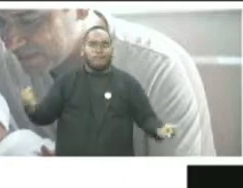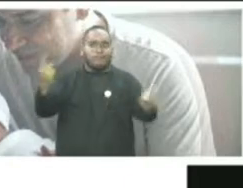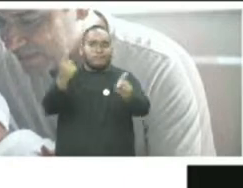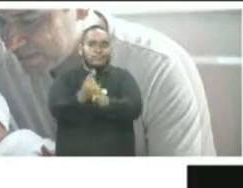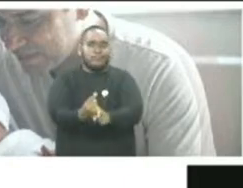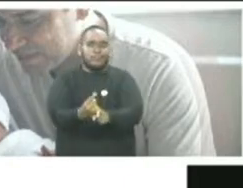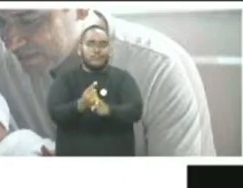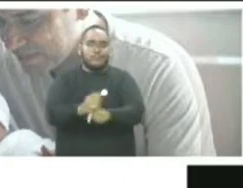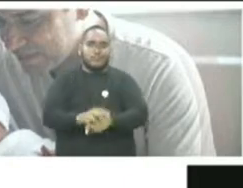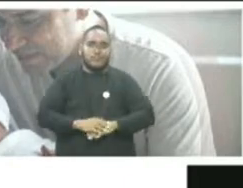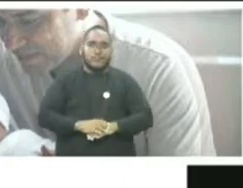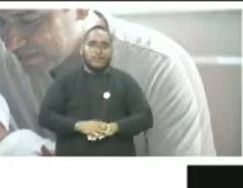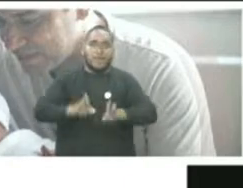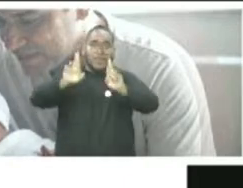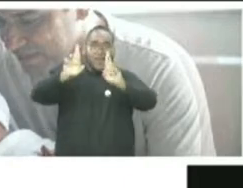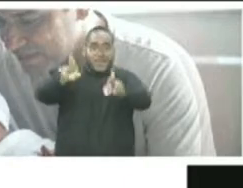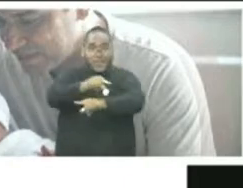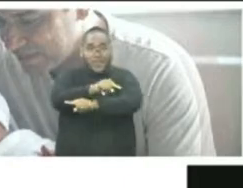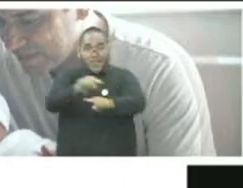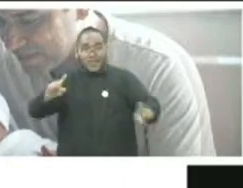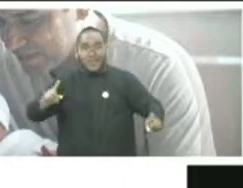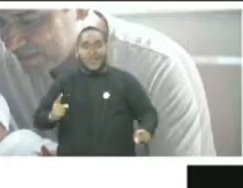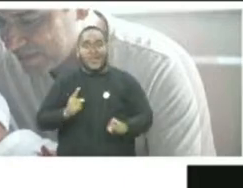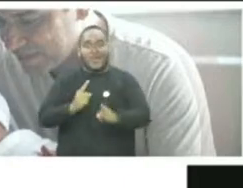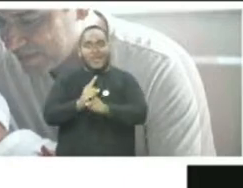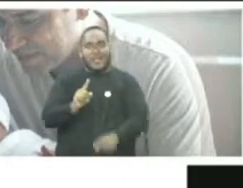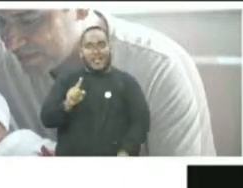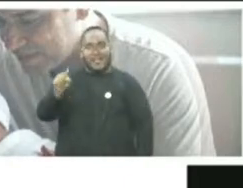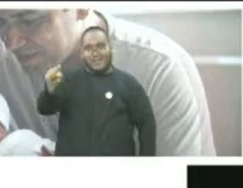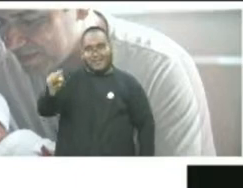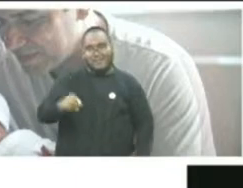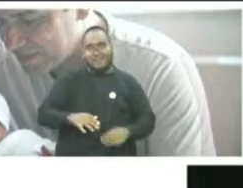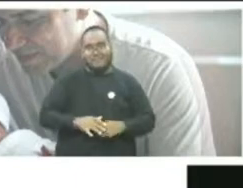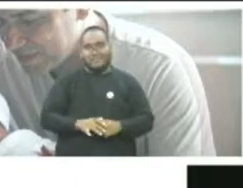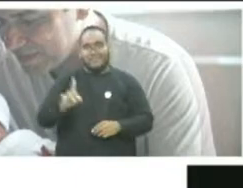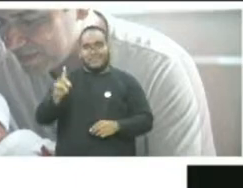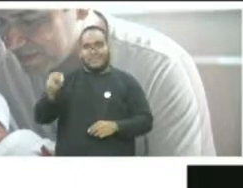todos vocês lá. Denise.